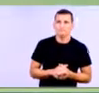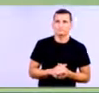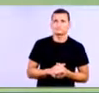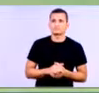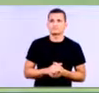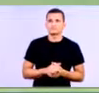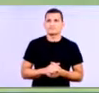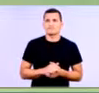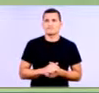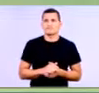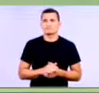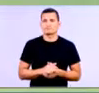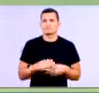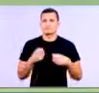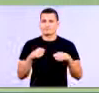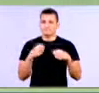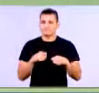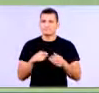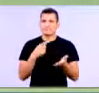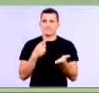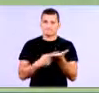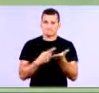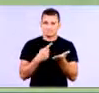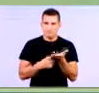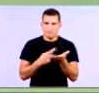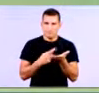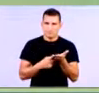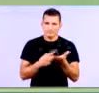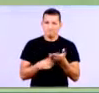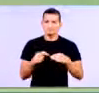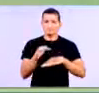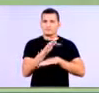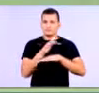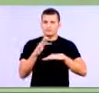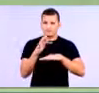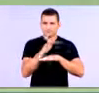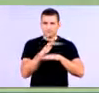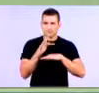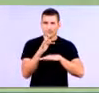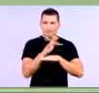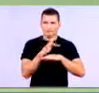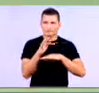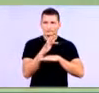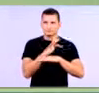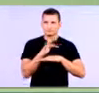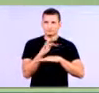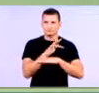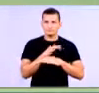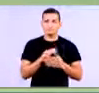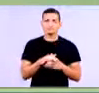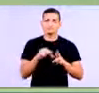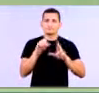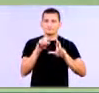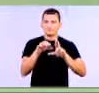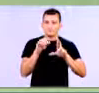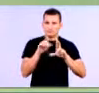acordada formalmente entre as partes, como os recursos que devem ser